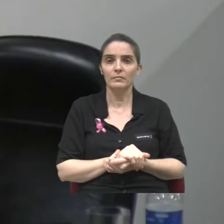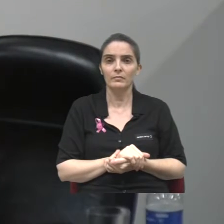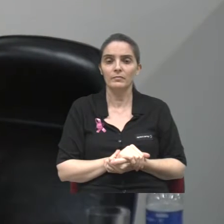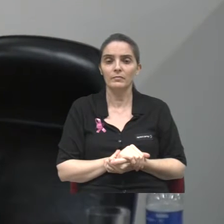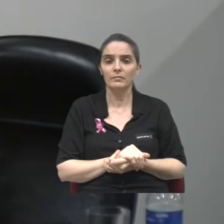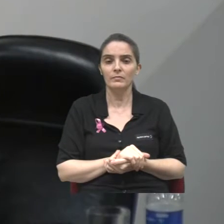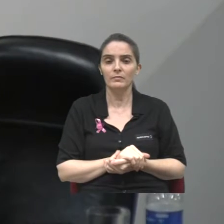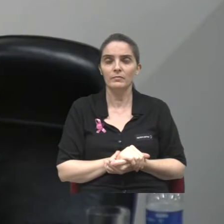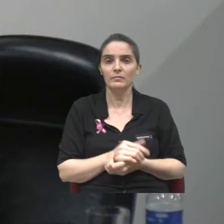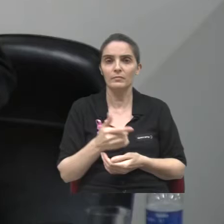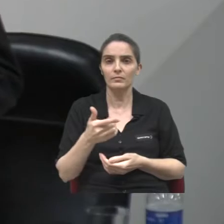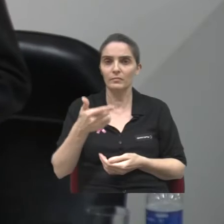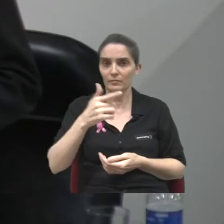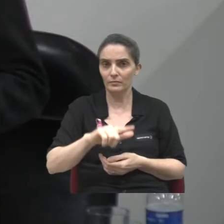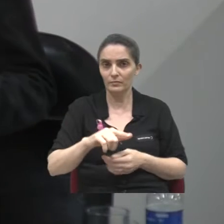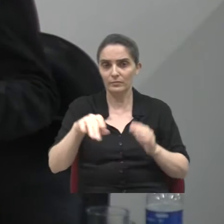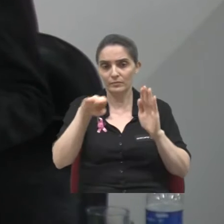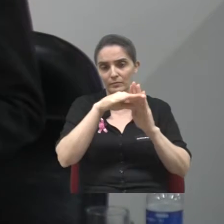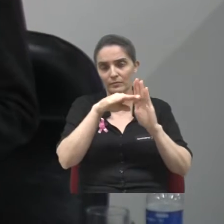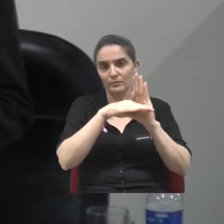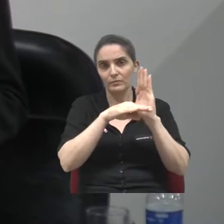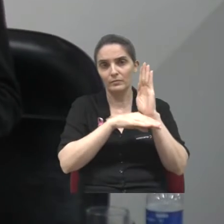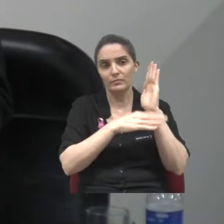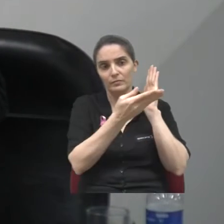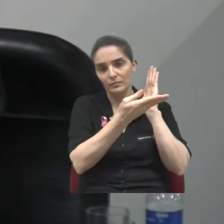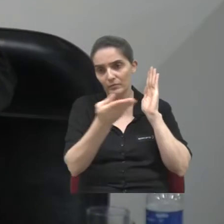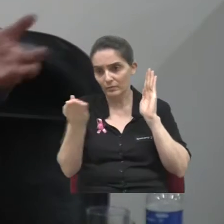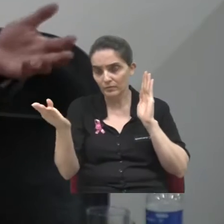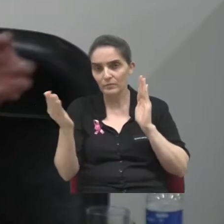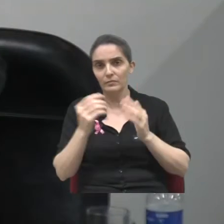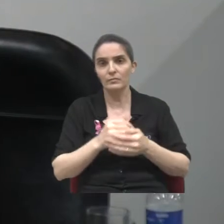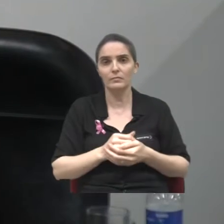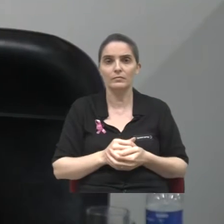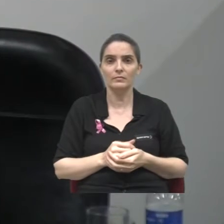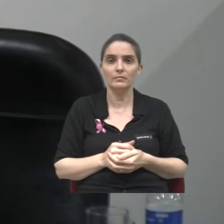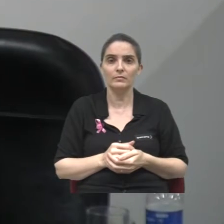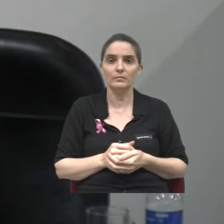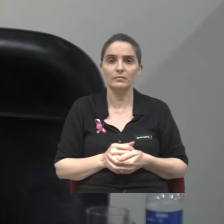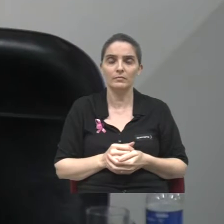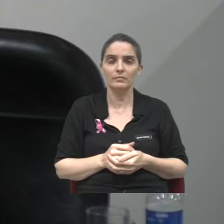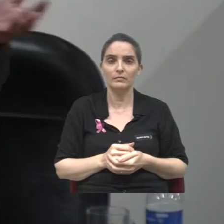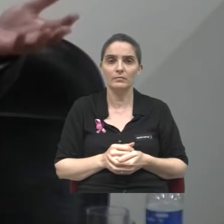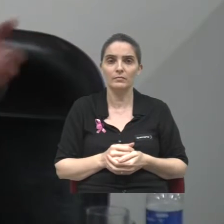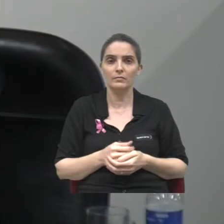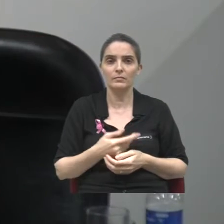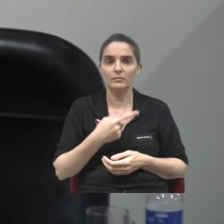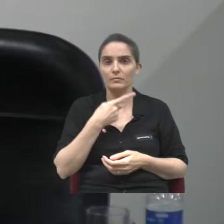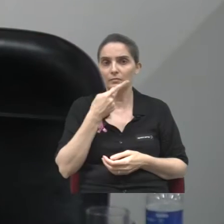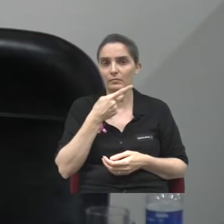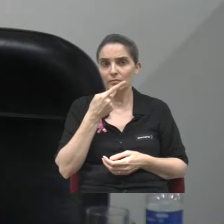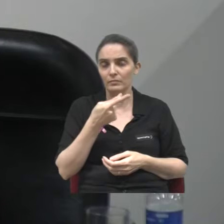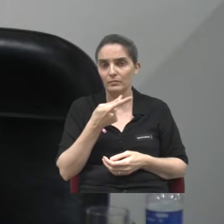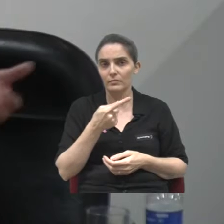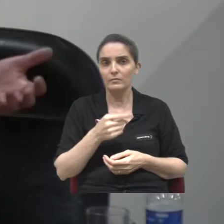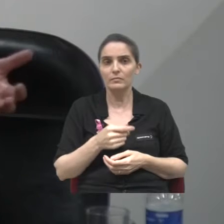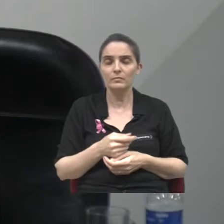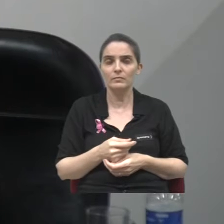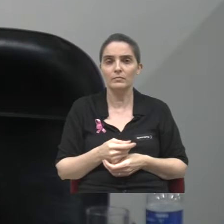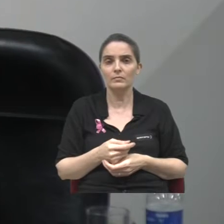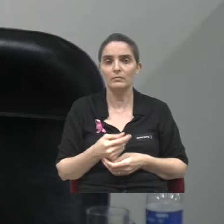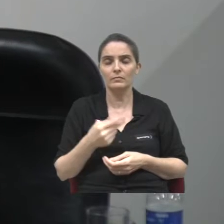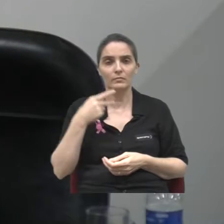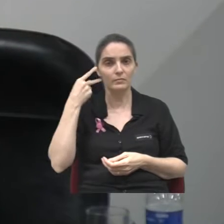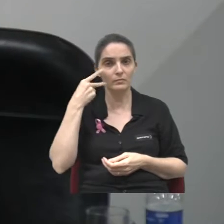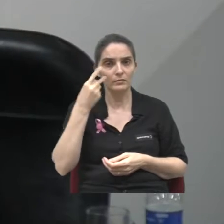fosse apreciado pelos senhores. Tive a possibilidade de falar informalmente por alguns vereadores, pessoalmente, outros